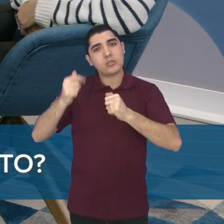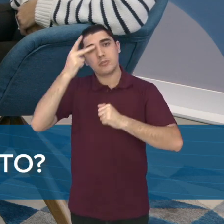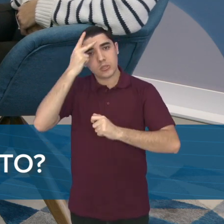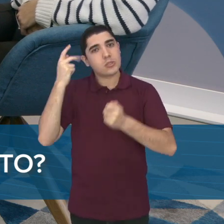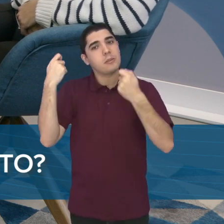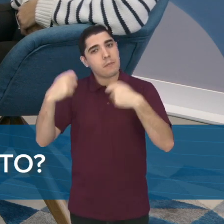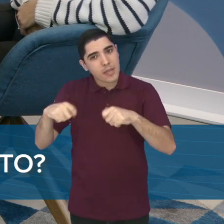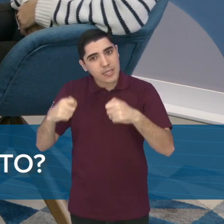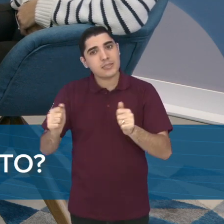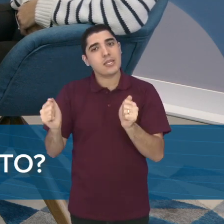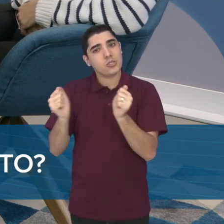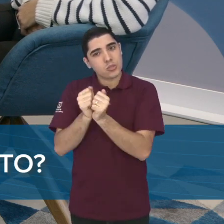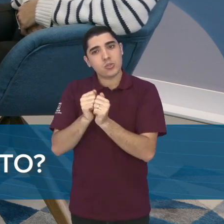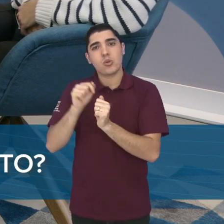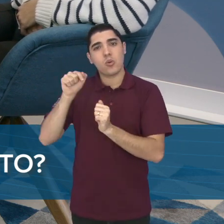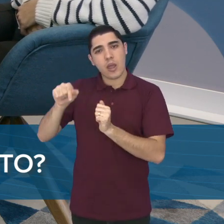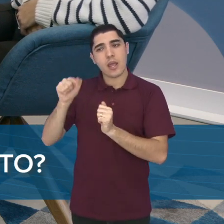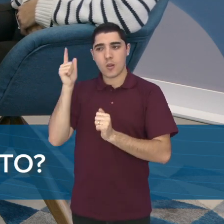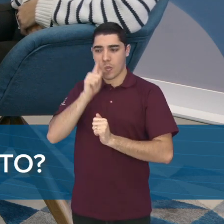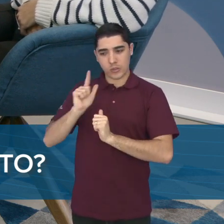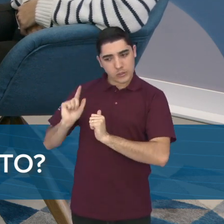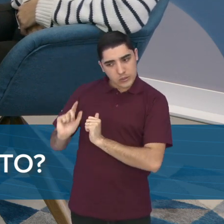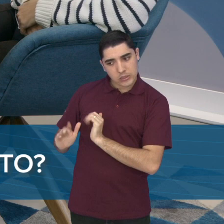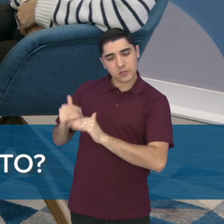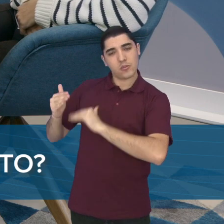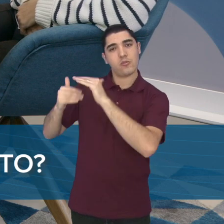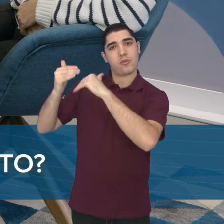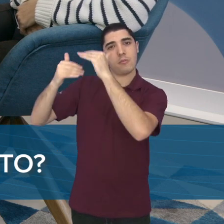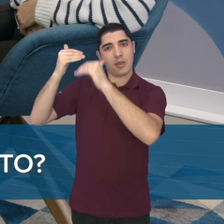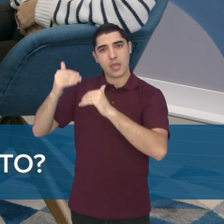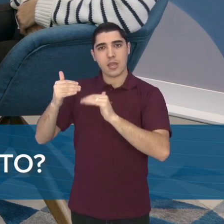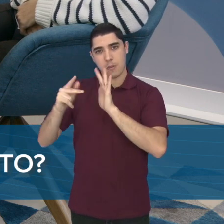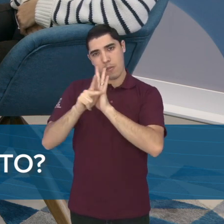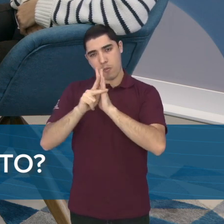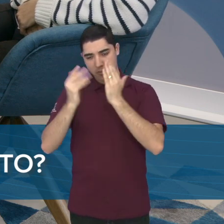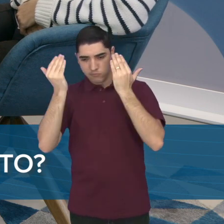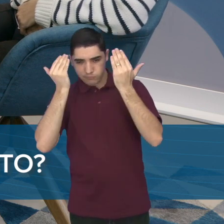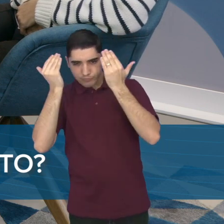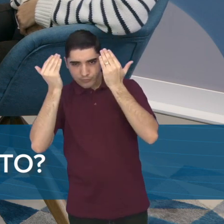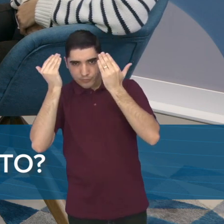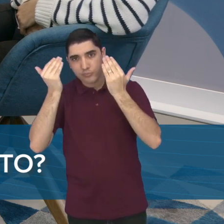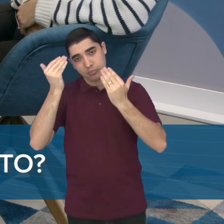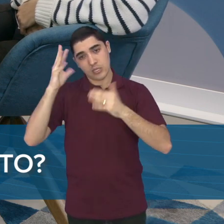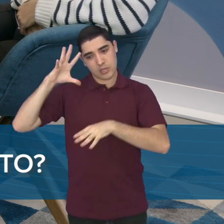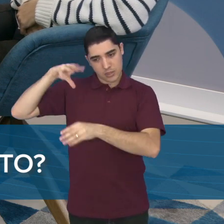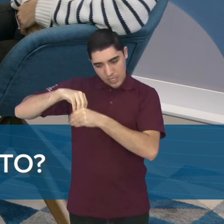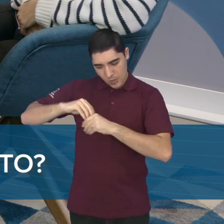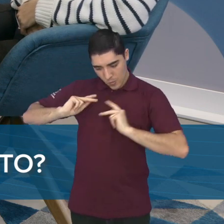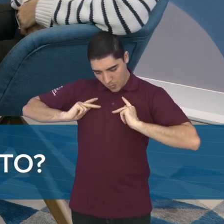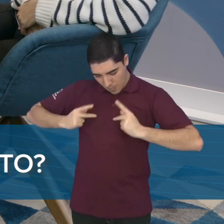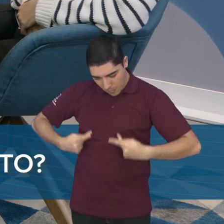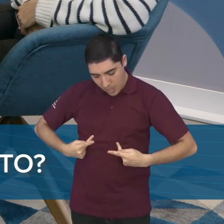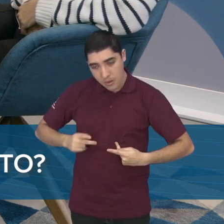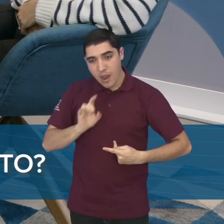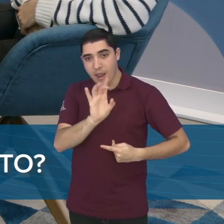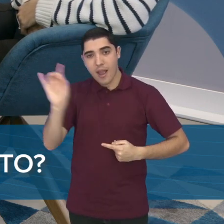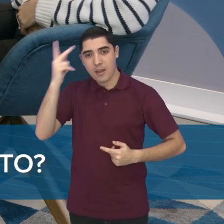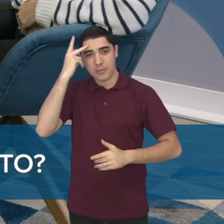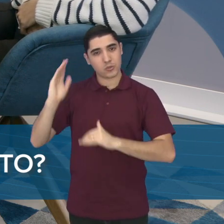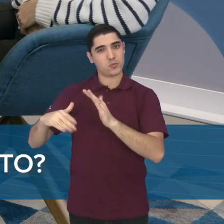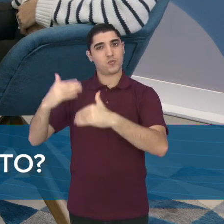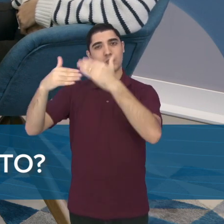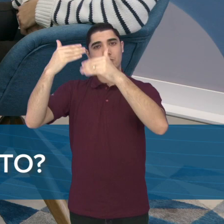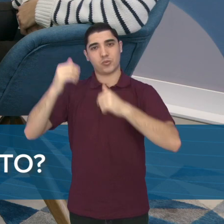ir por esse caminho, que é muito importante no desenvolvimento mesmo, psíquico, como ser humano, a evolução de cada um.